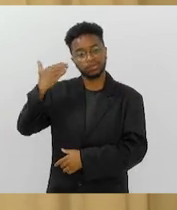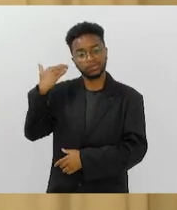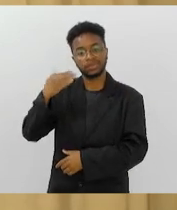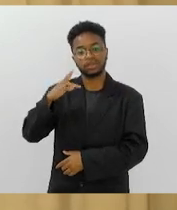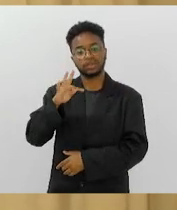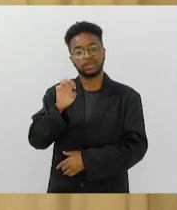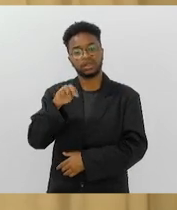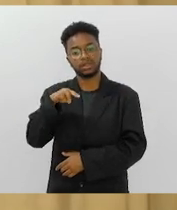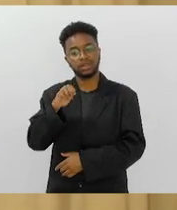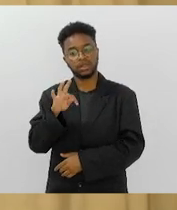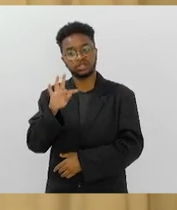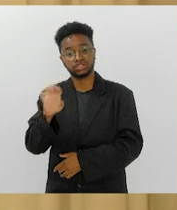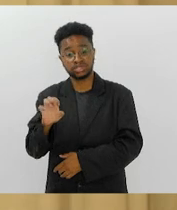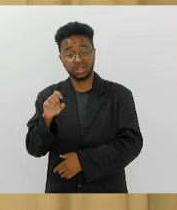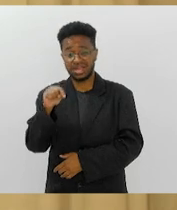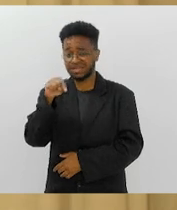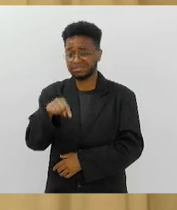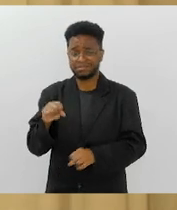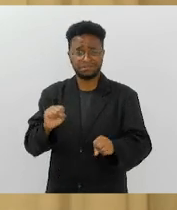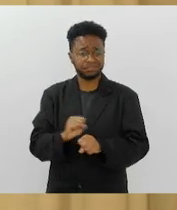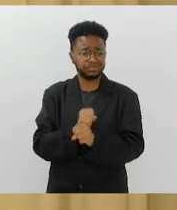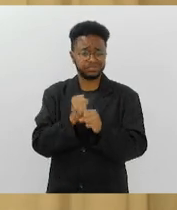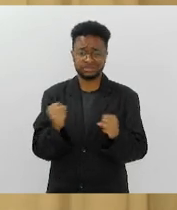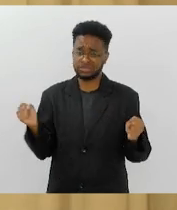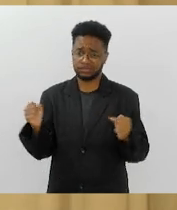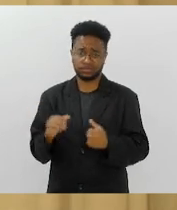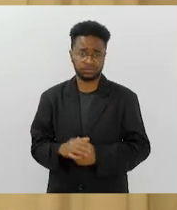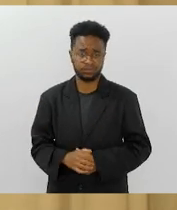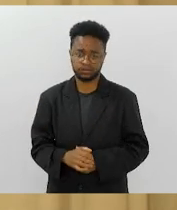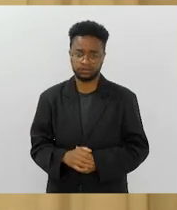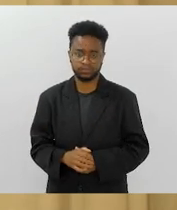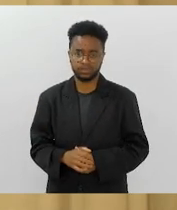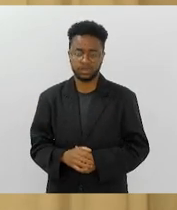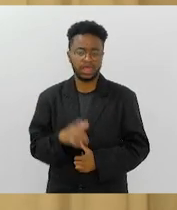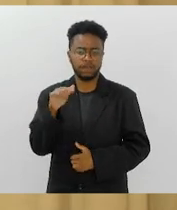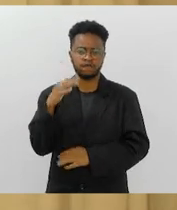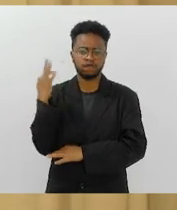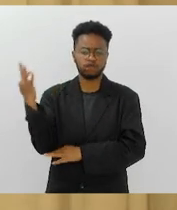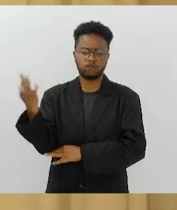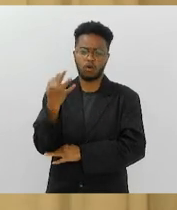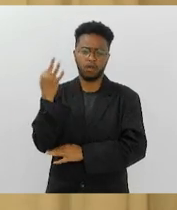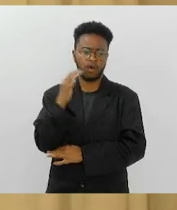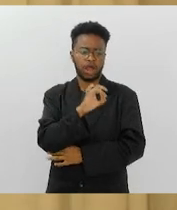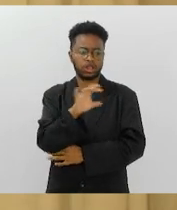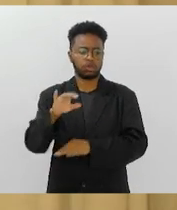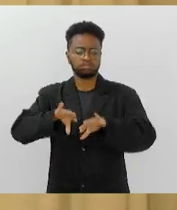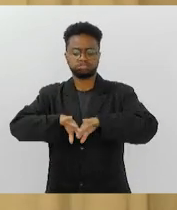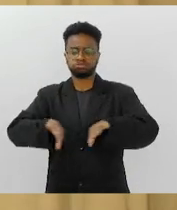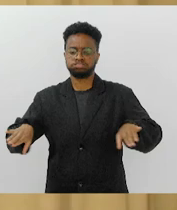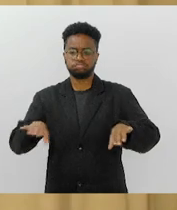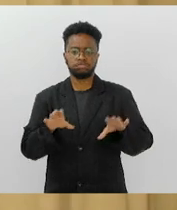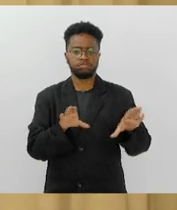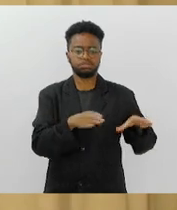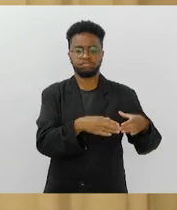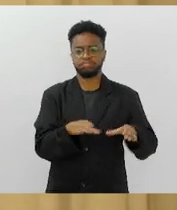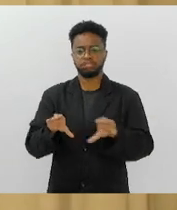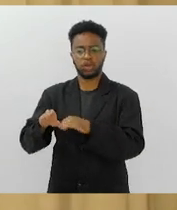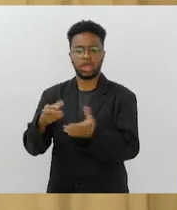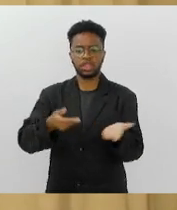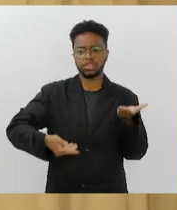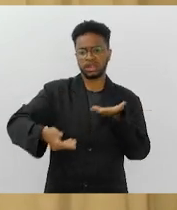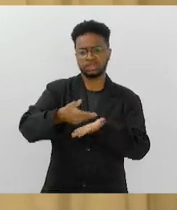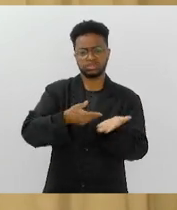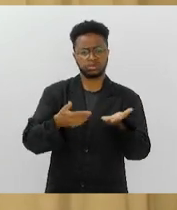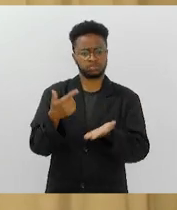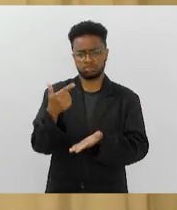capitão, que isso aqui seria praticamente impossível. Seria extremamente formal, cada qual do seu lado, sem interação, dado